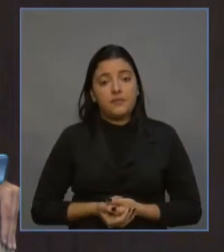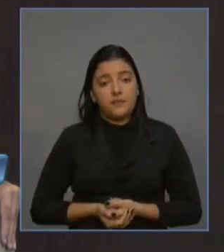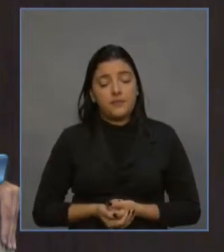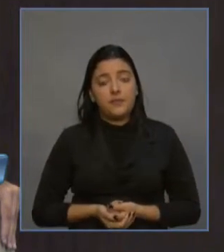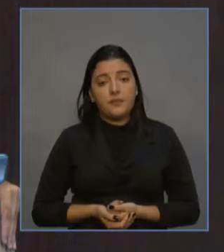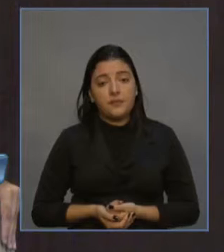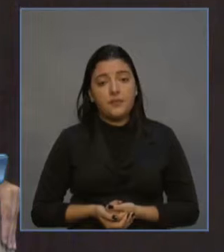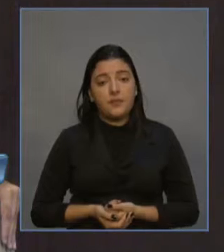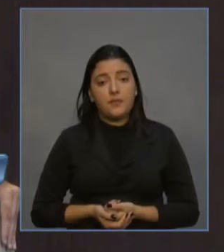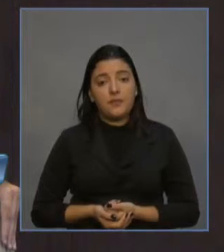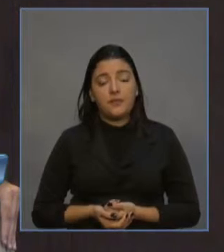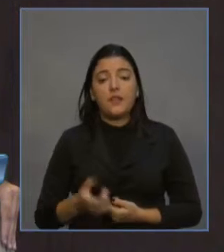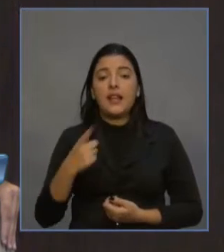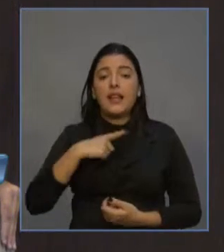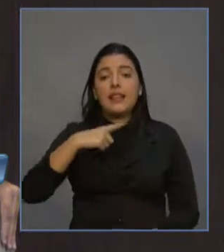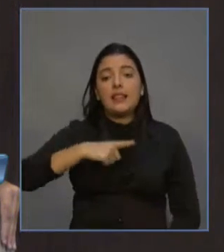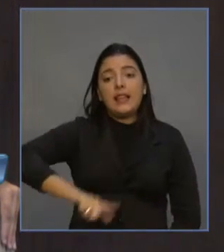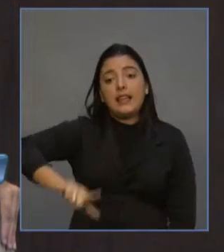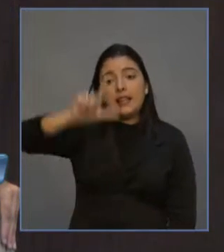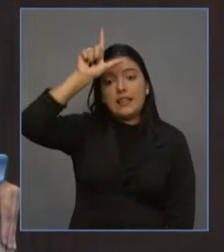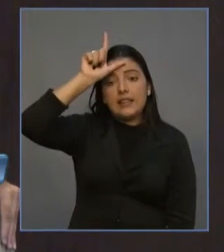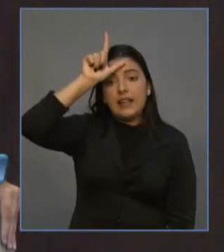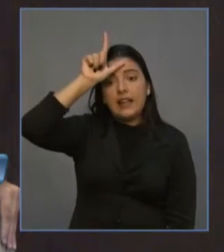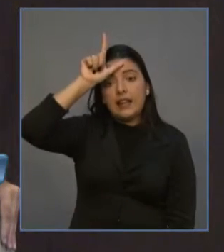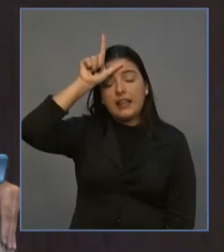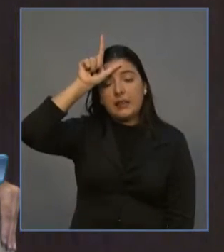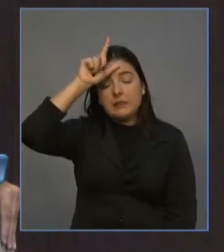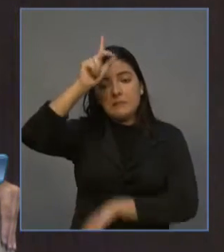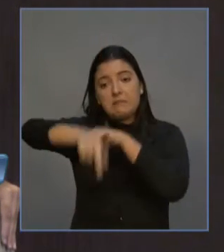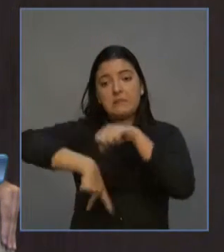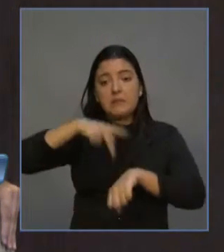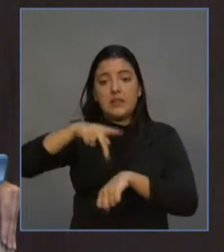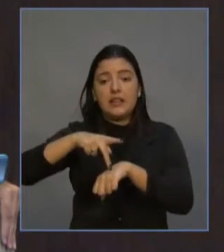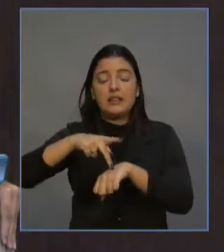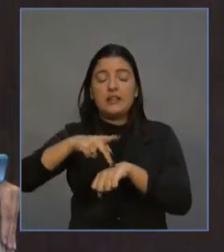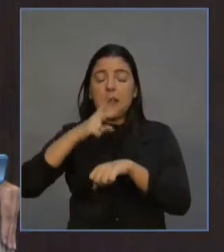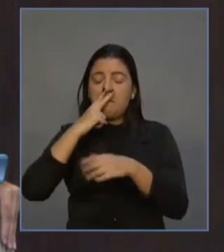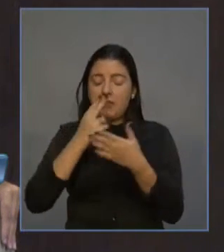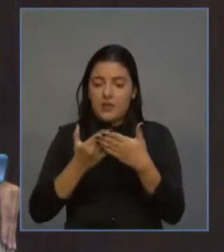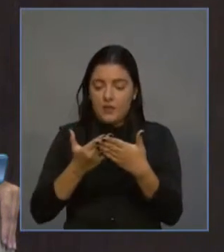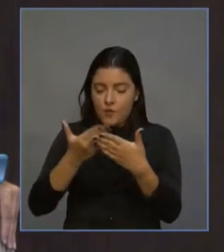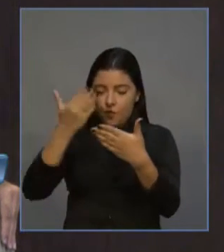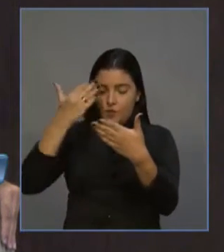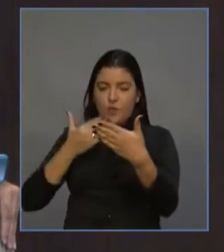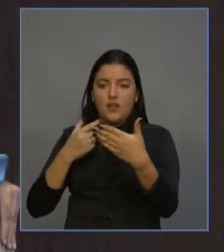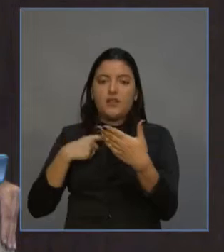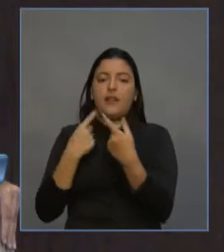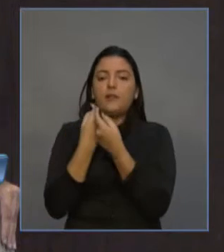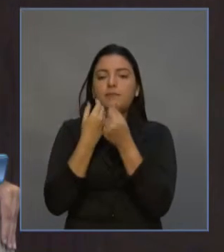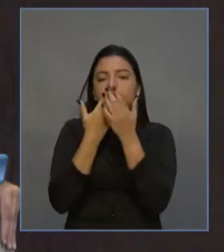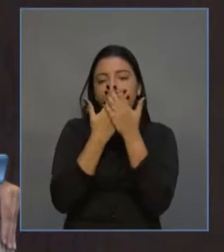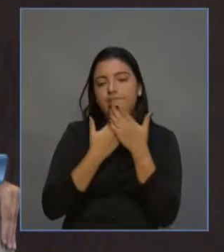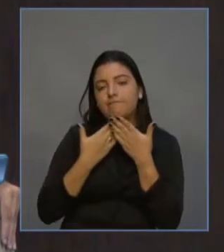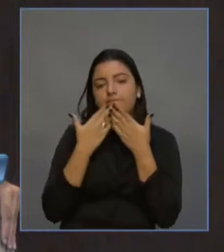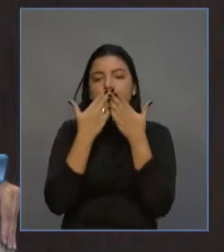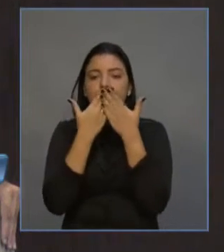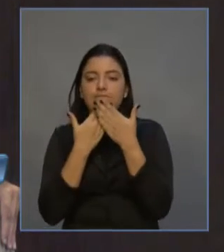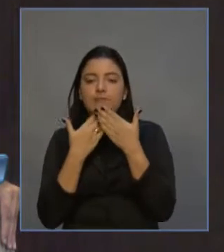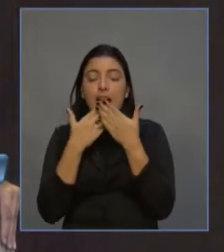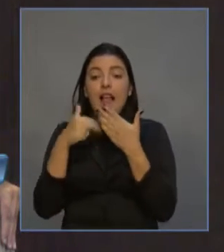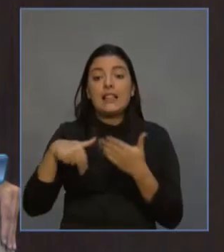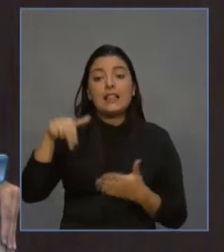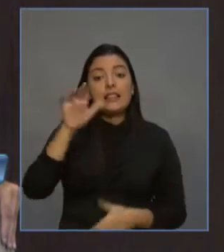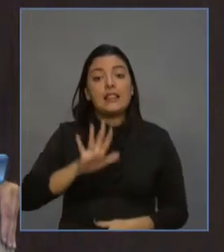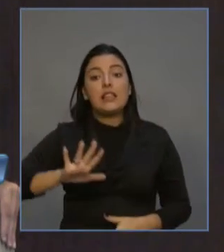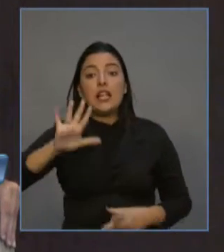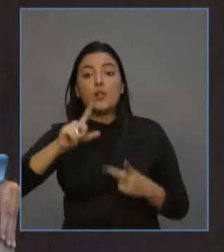do ponto de vista de ser liderança do país, por trás dele há uma grande articulação nacional e internacional